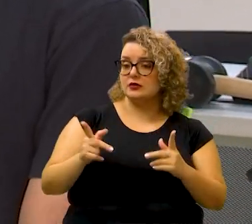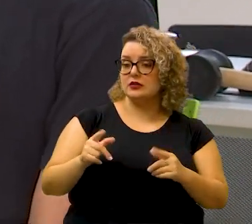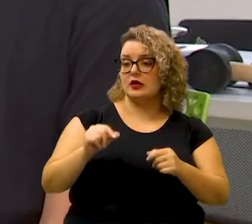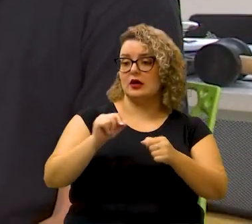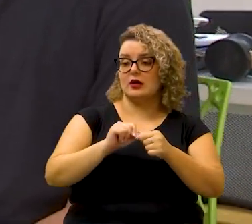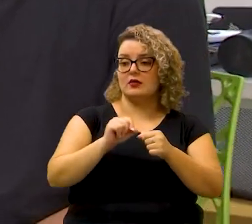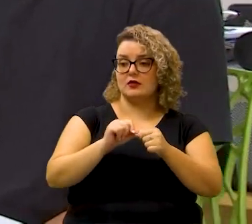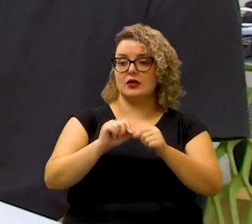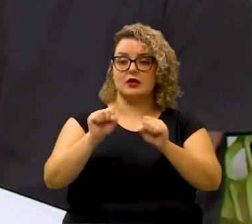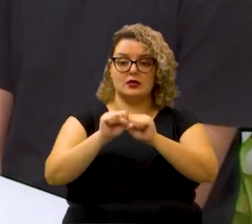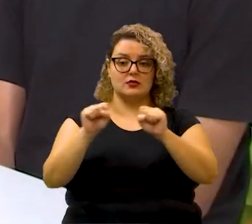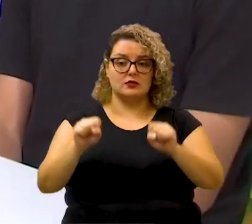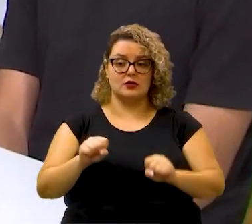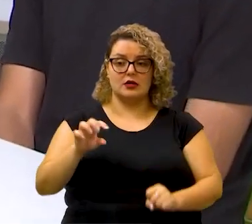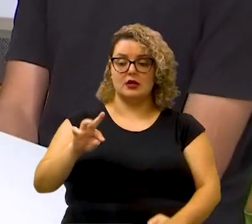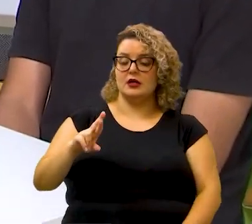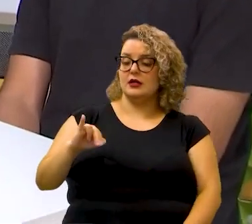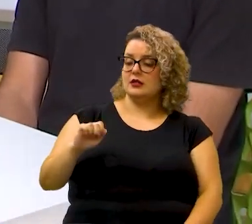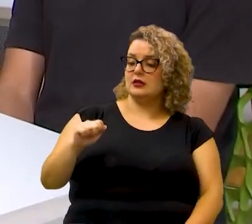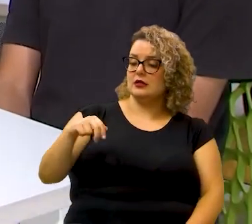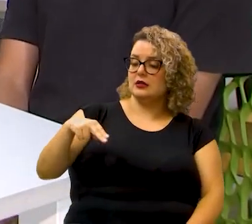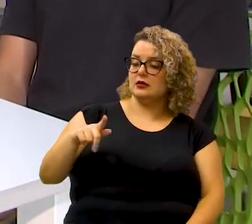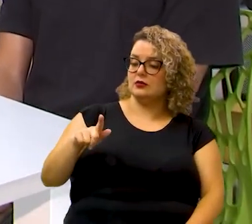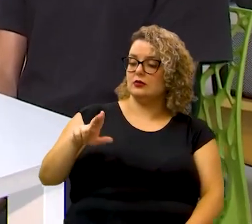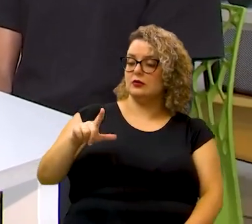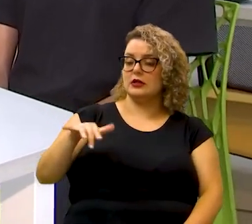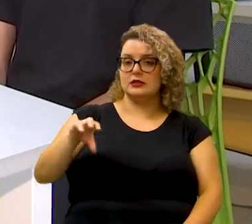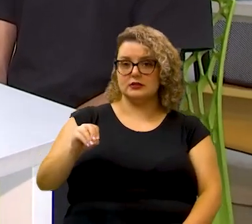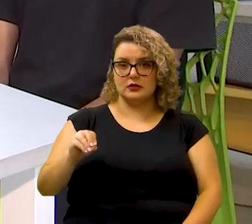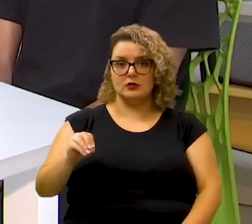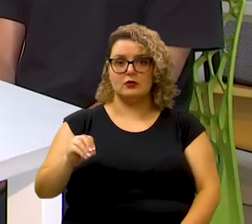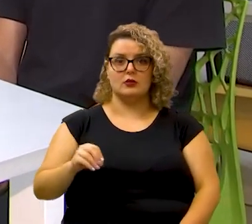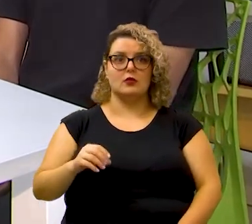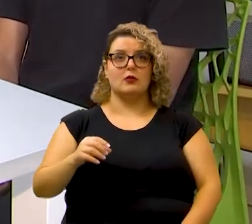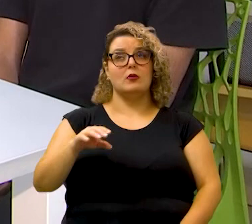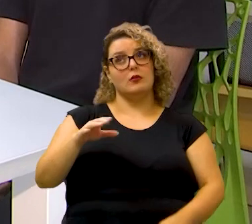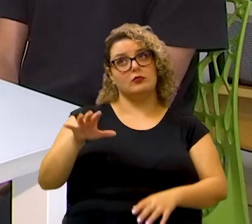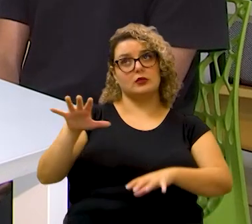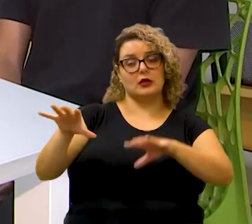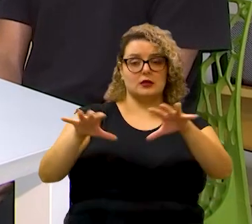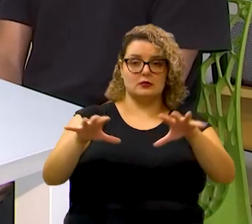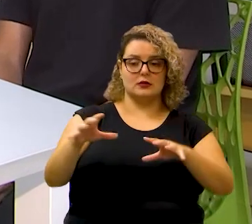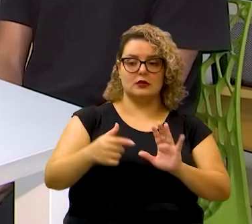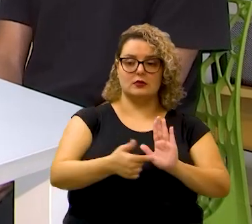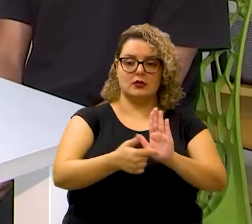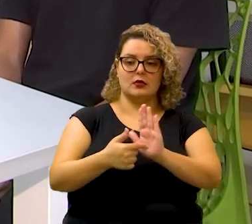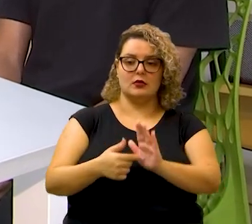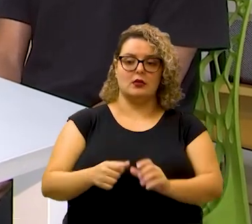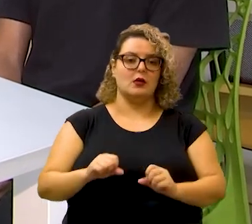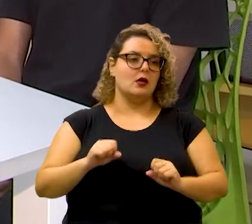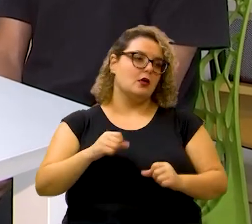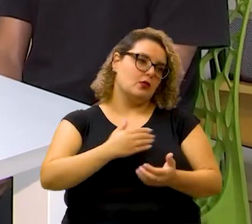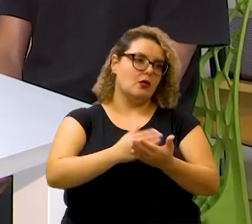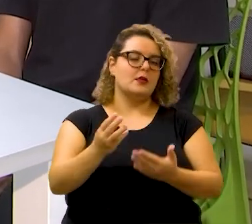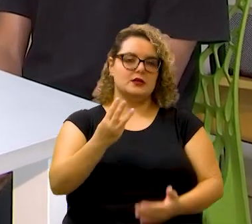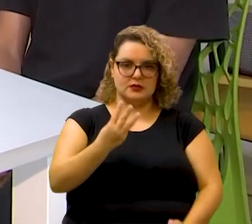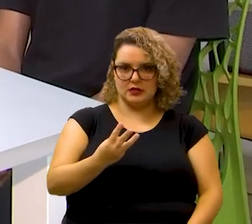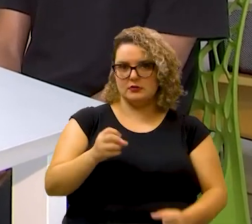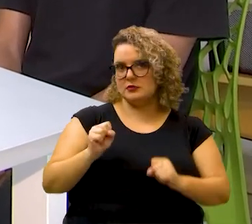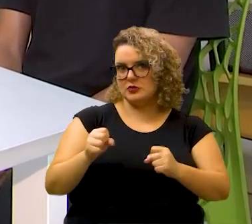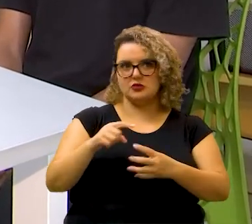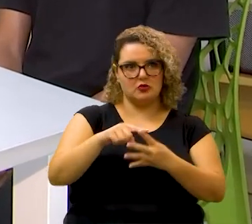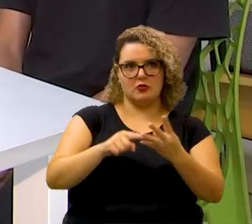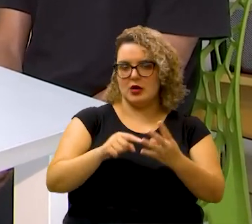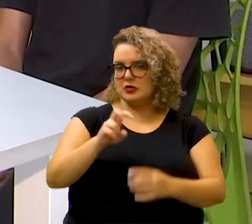diferença é que a gente fez um sistema de triangulação com essas estações meteorológicas. Por um começo a gente fez 3, mas pode ser com 4,